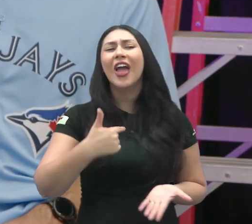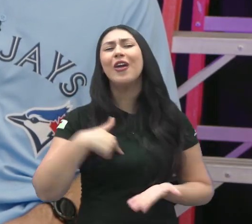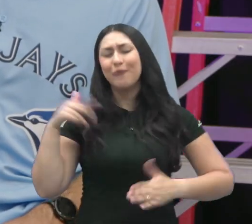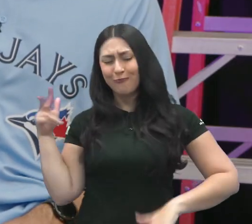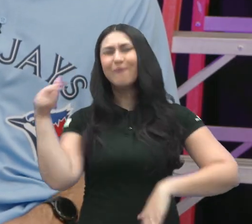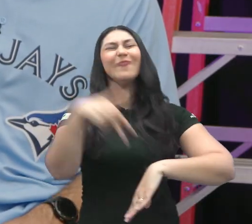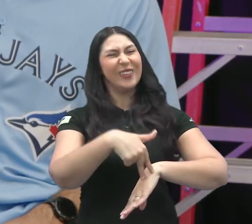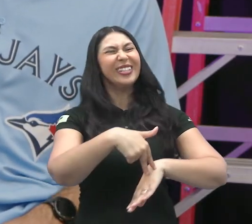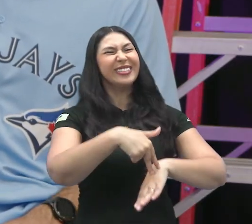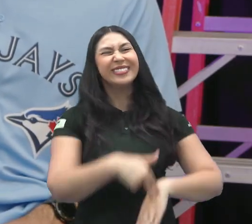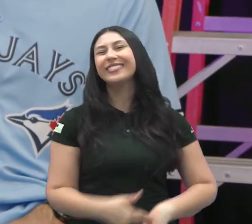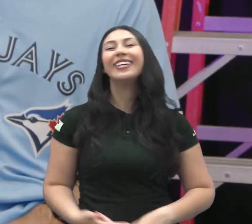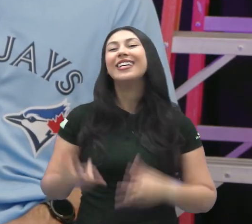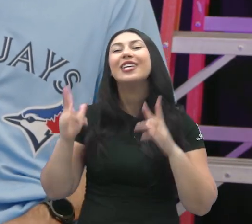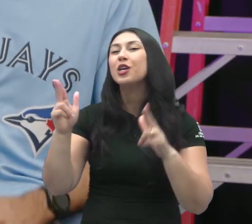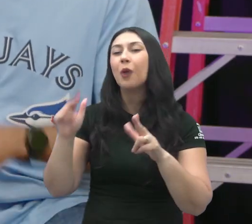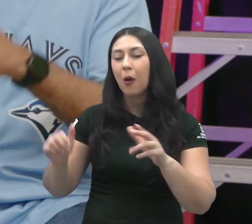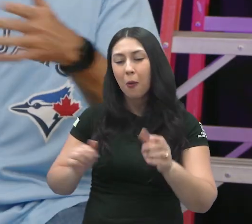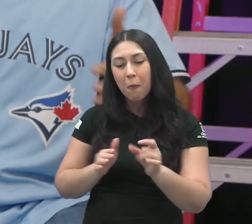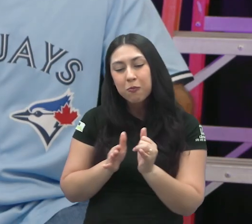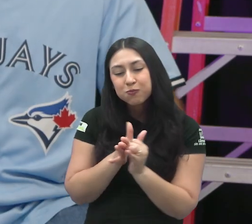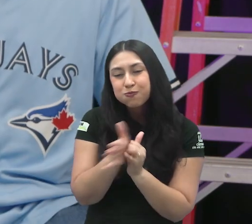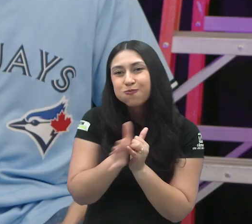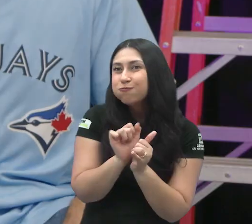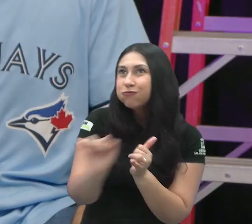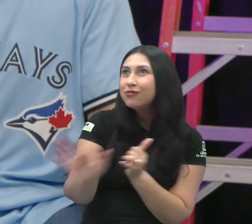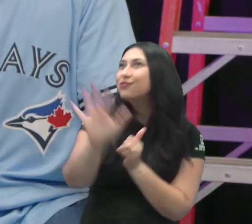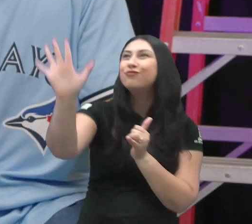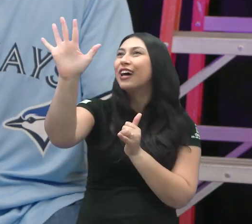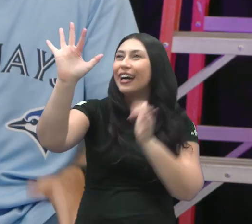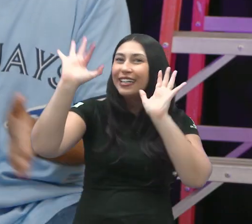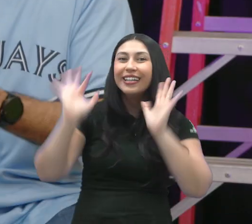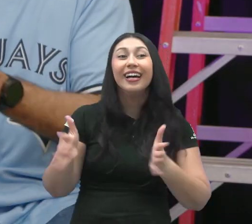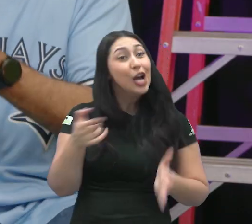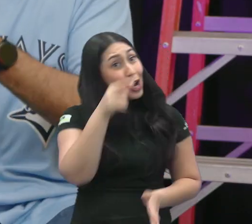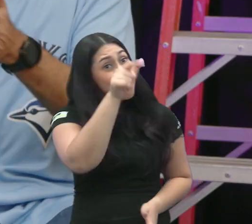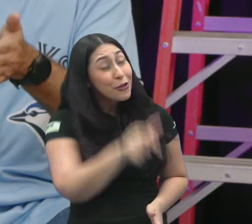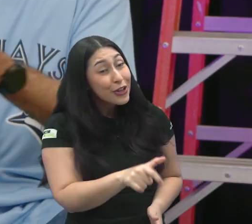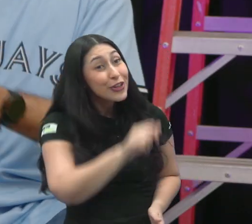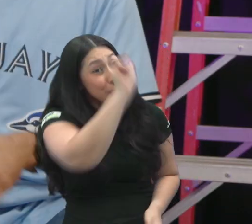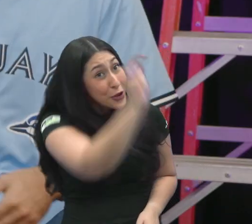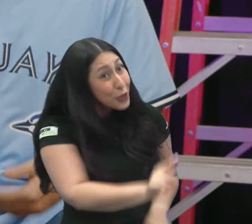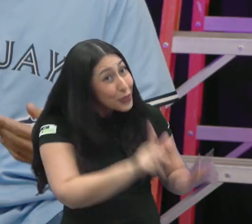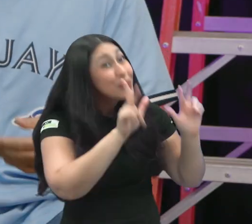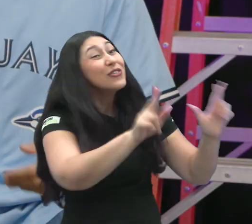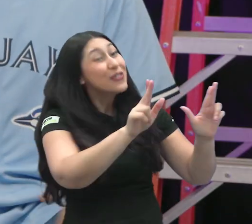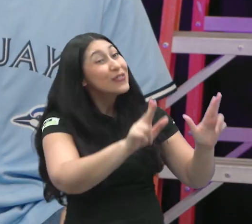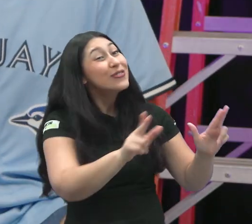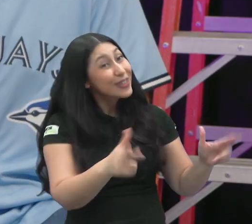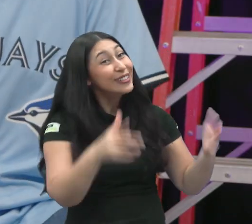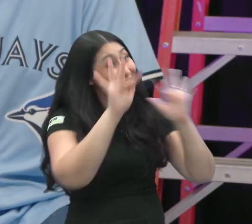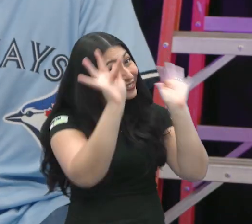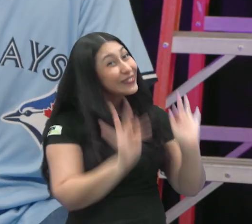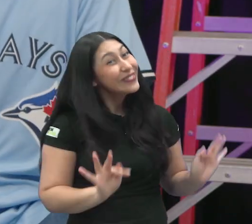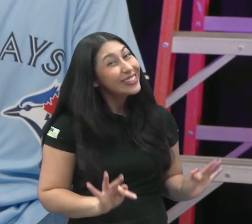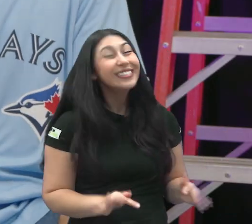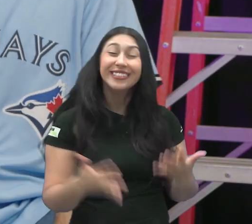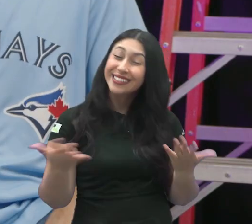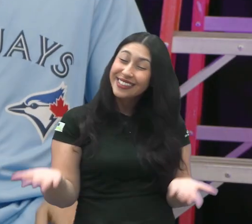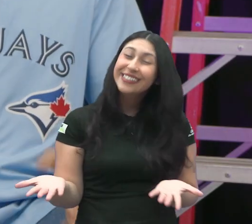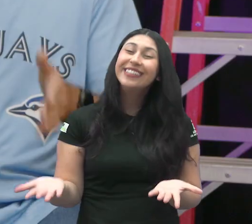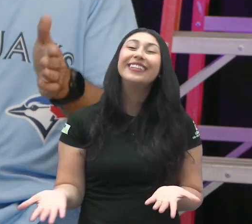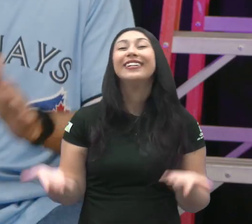comigo que aqui estarei do seu ladinho. Você como gênio aparece em todos os momentos. Você veio até de azul hoje, homenagem. Pois é, exatamente. Fiquei até